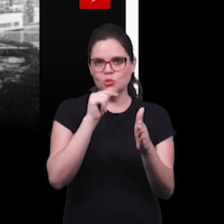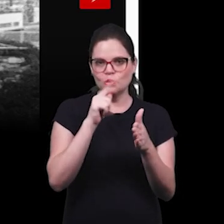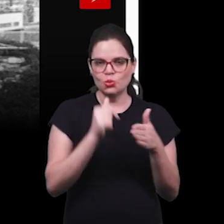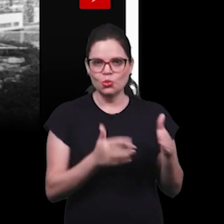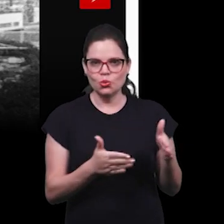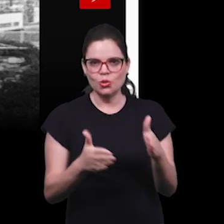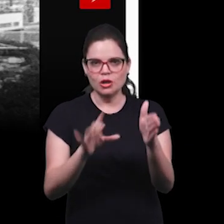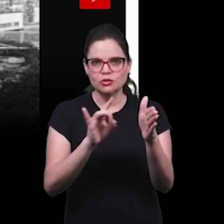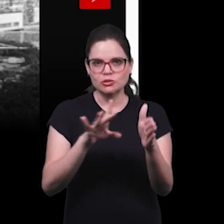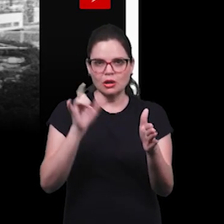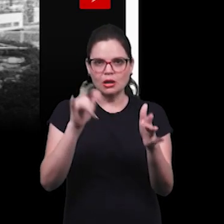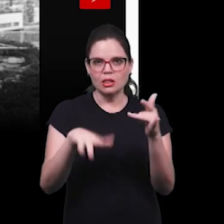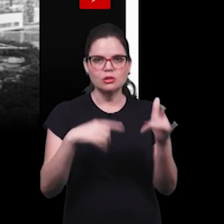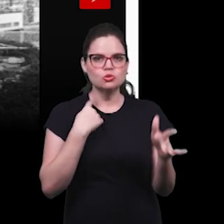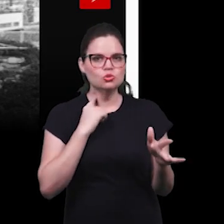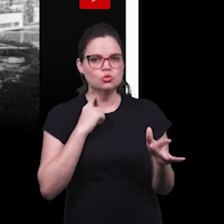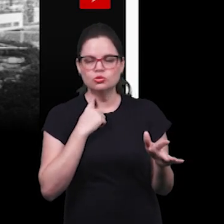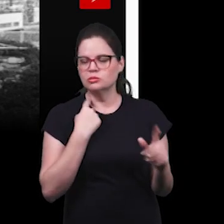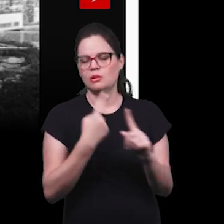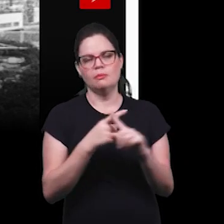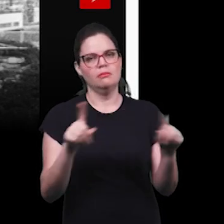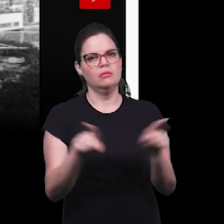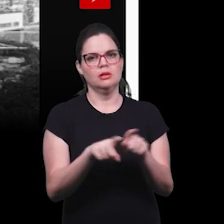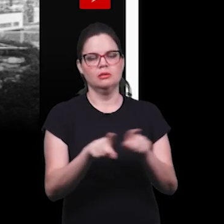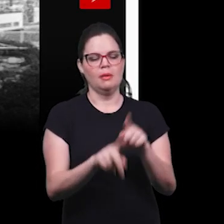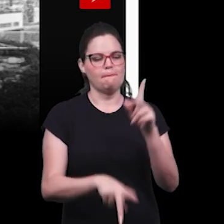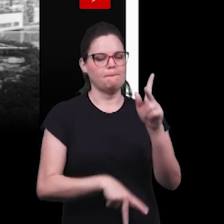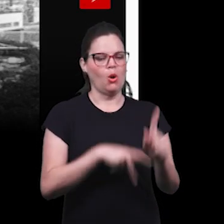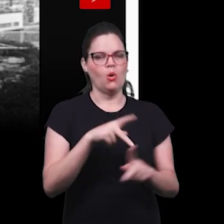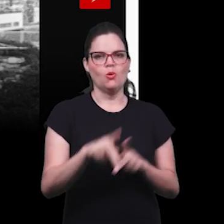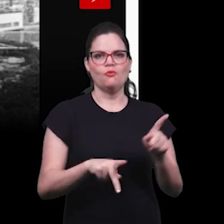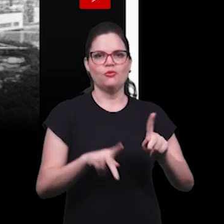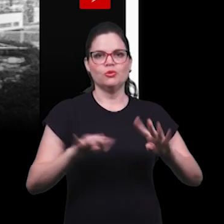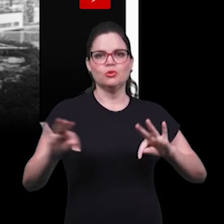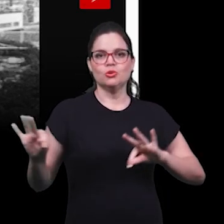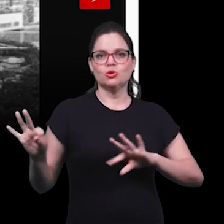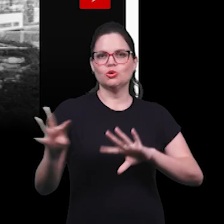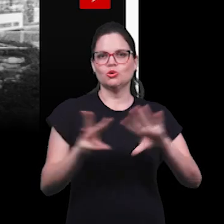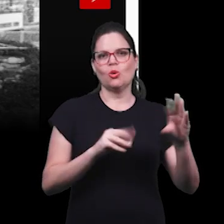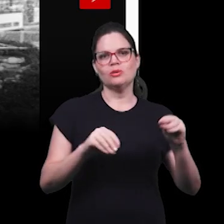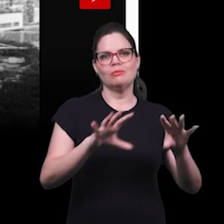povos inteiros, pessoas e comunidades inteiras foram afetadas.